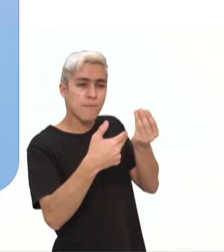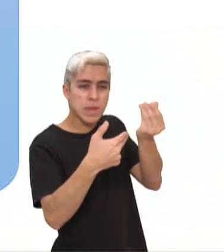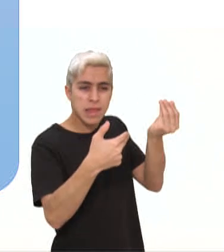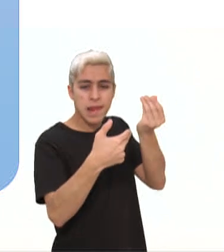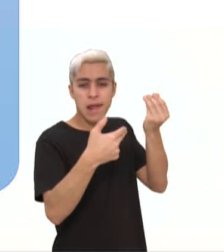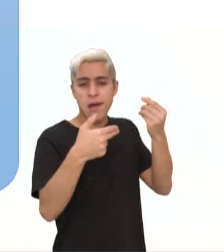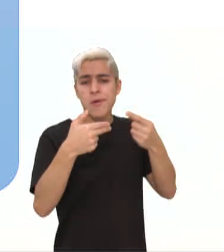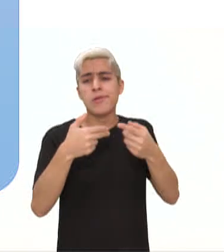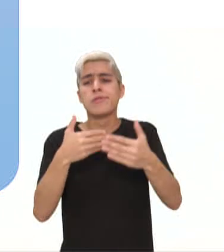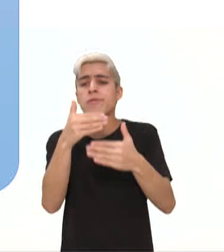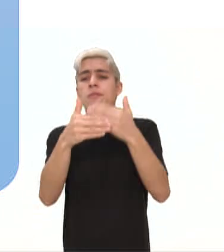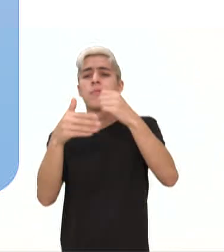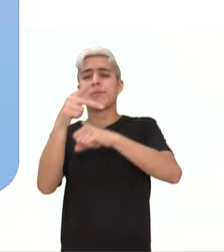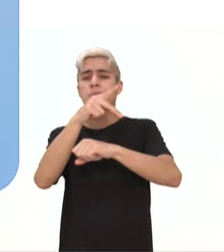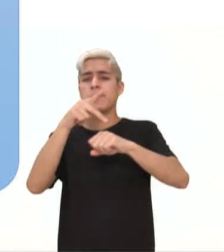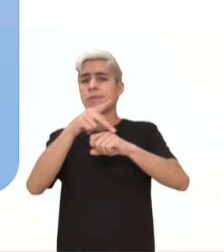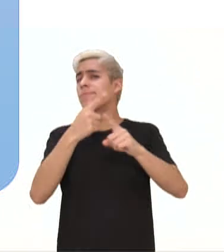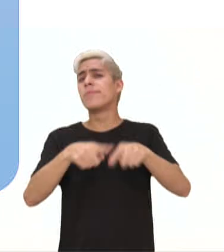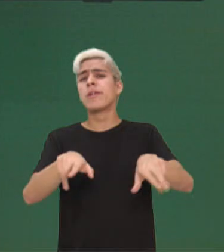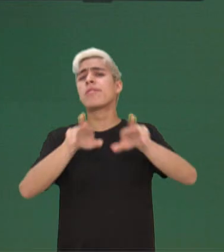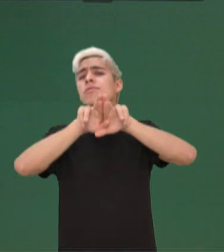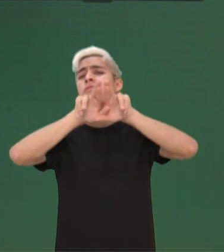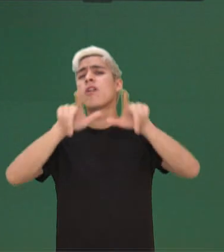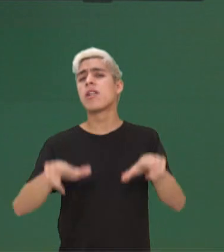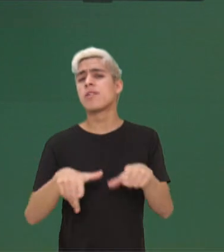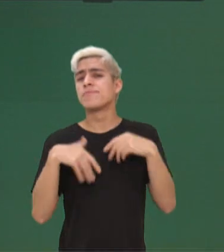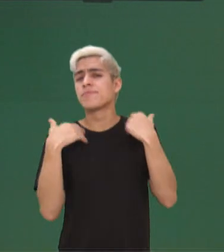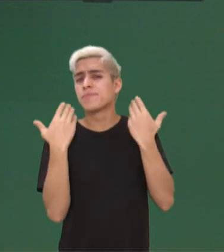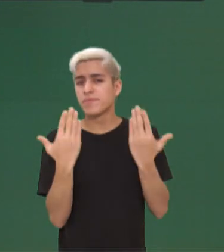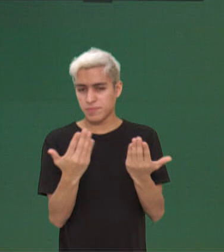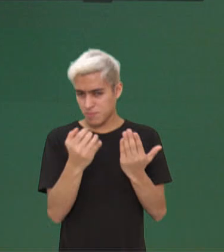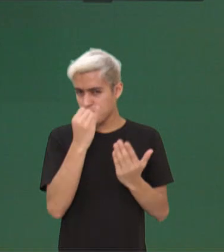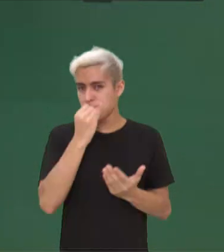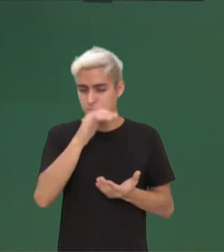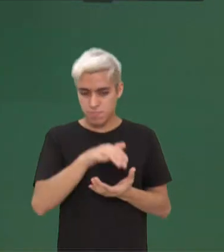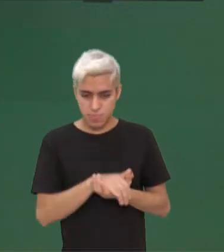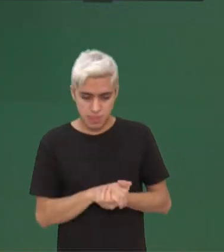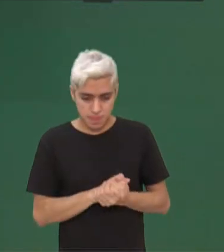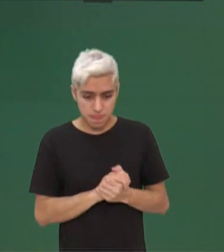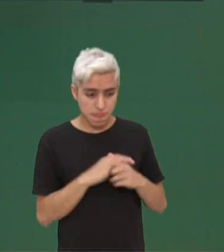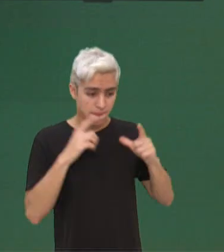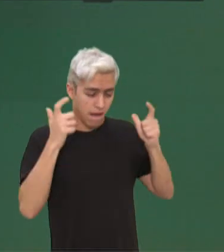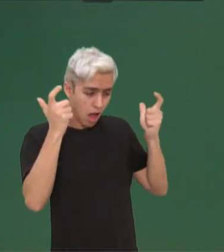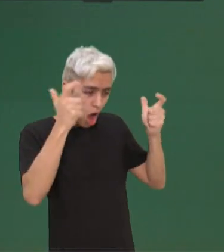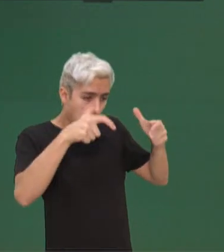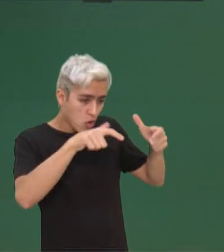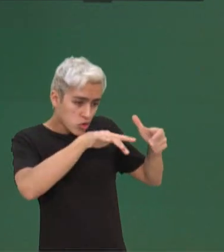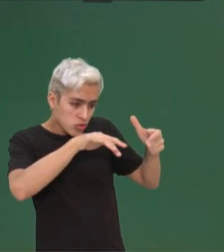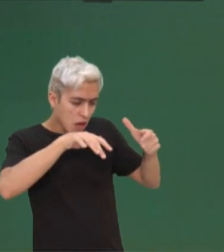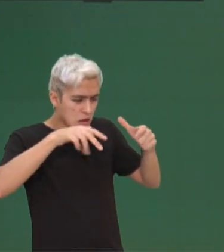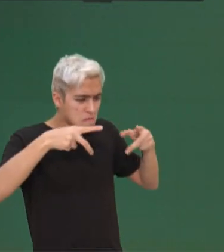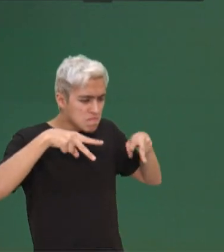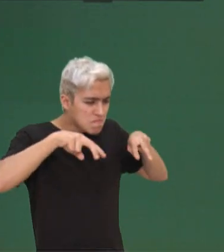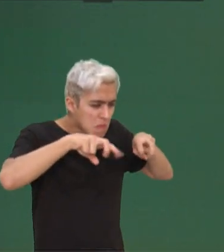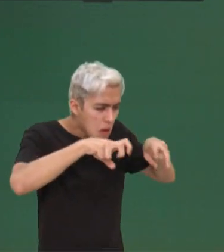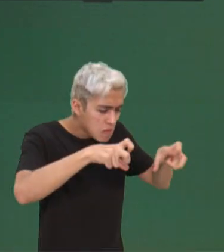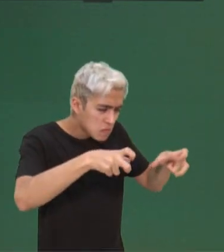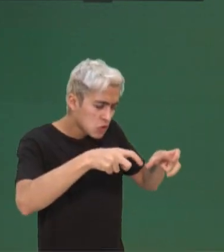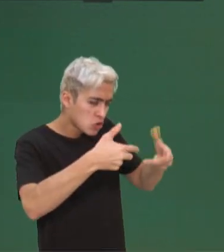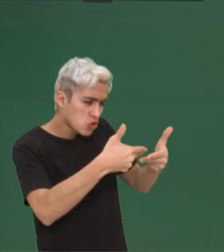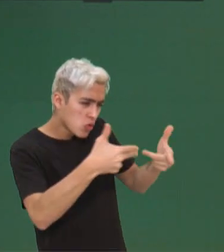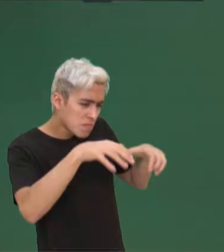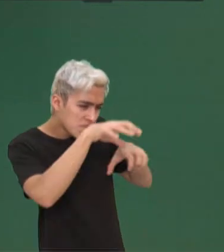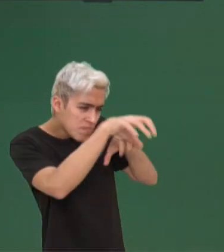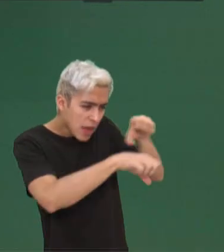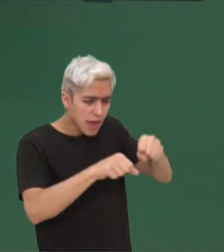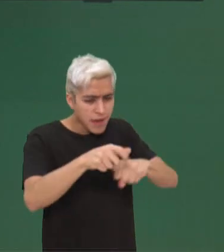dos países? Por que que existe essa diferença entre onde estão os recursos minerais com o desenvolvimento